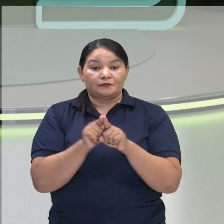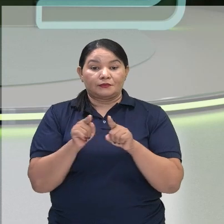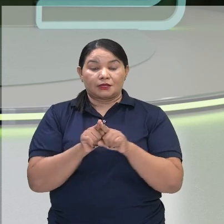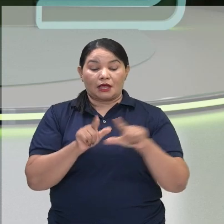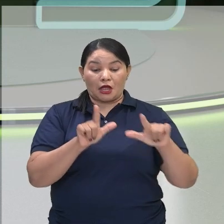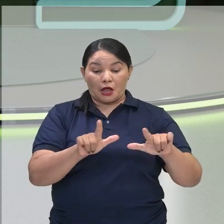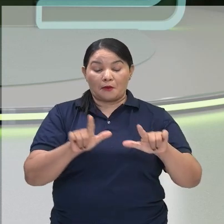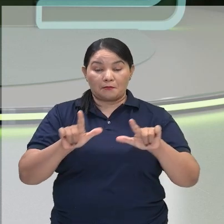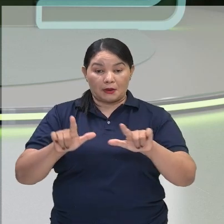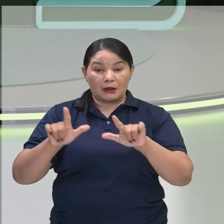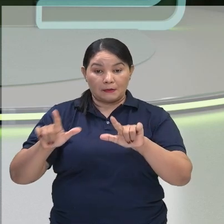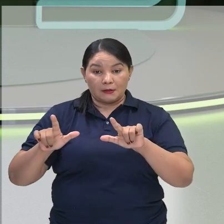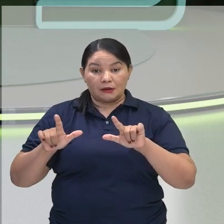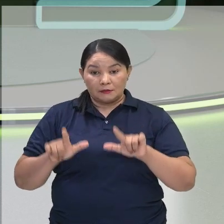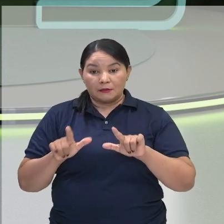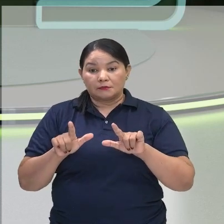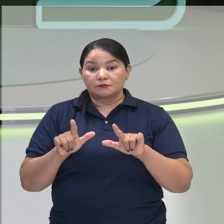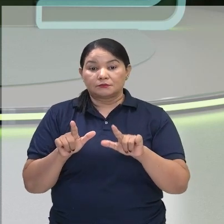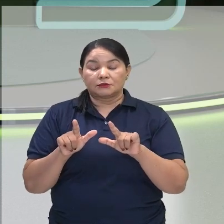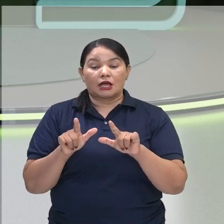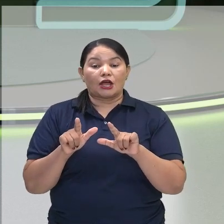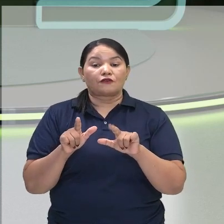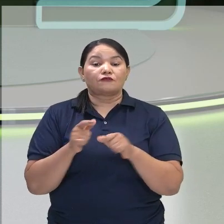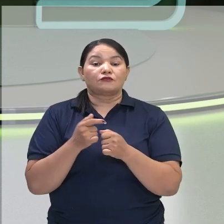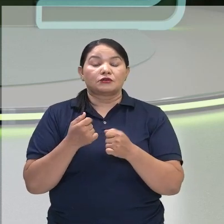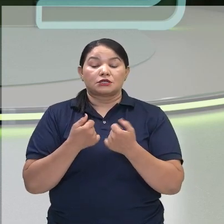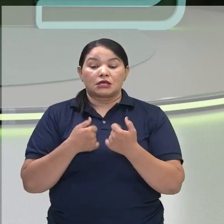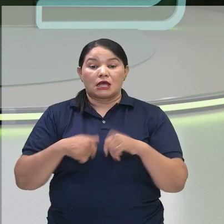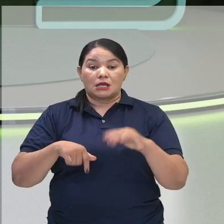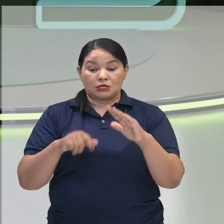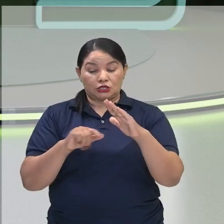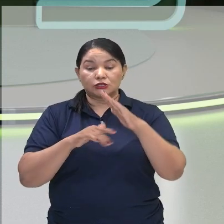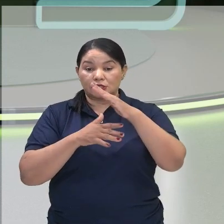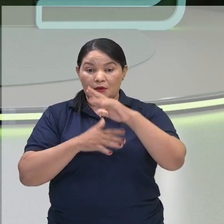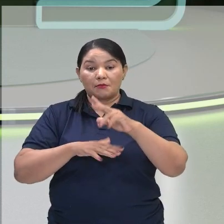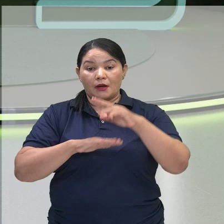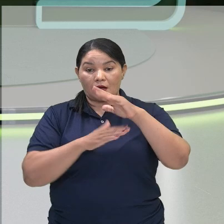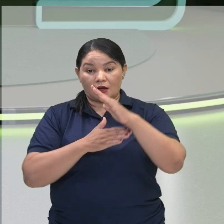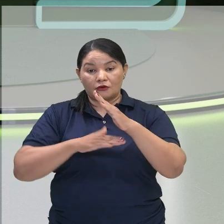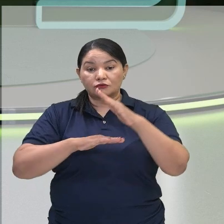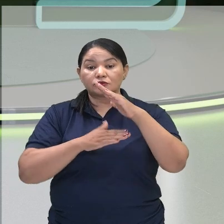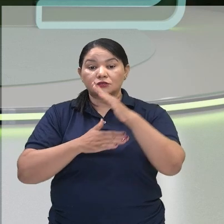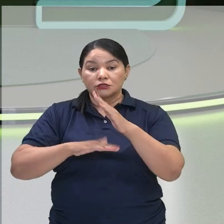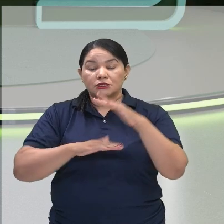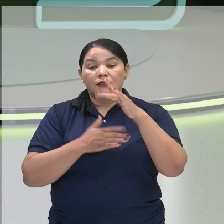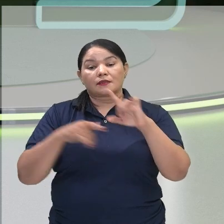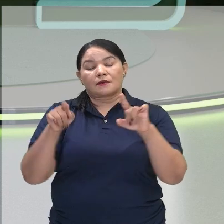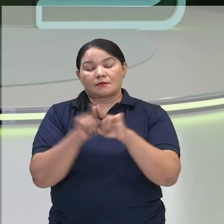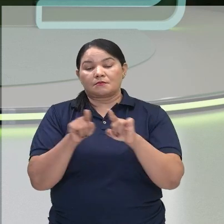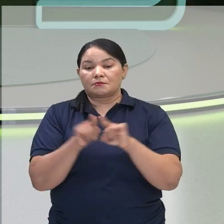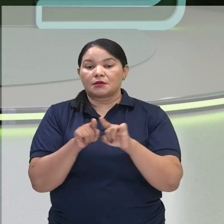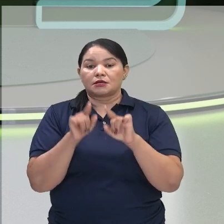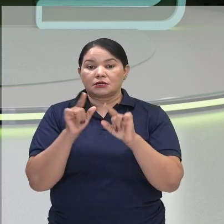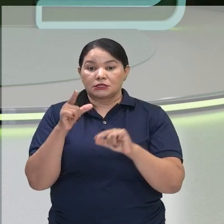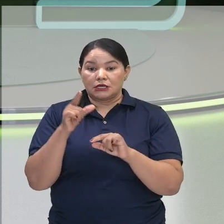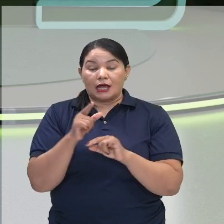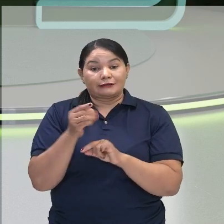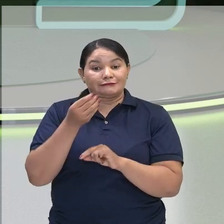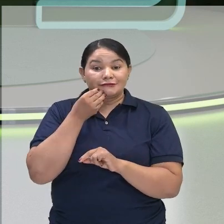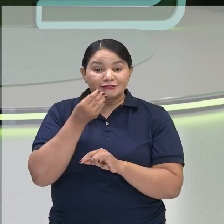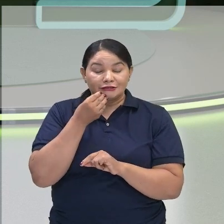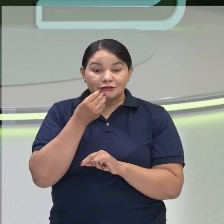fotovoltaicas foram então instaladas nessas balsas e estão, né, em uso tentando aí, né,